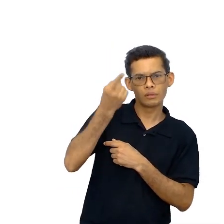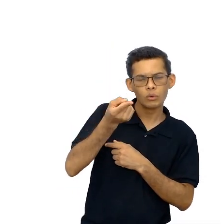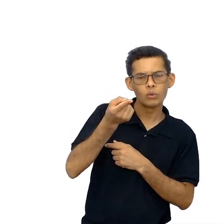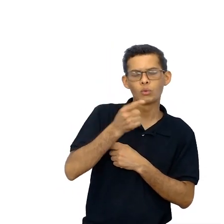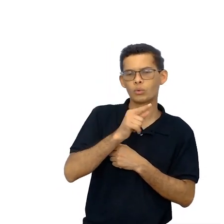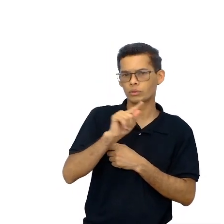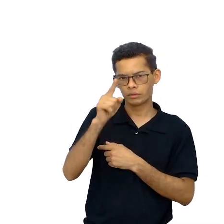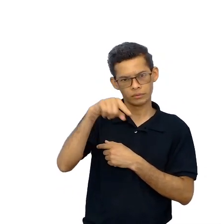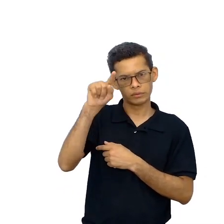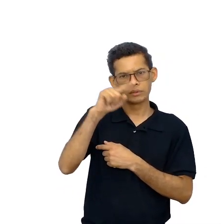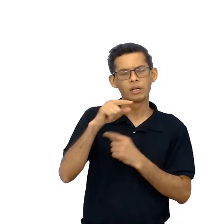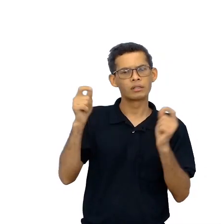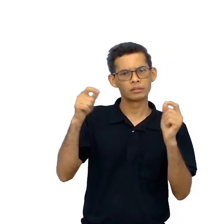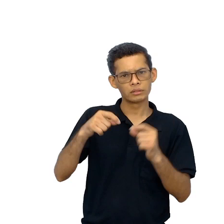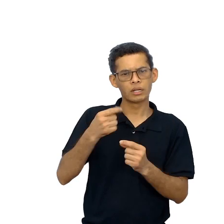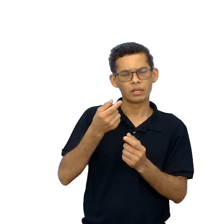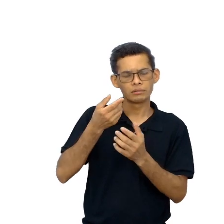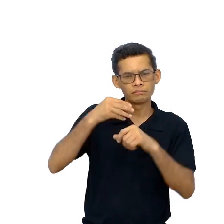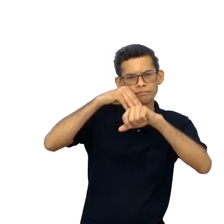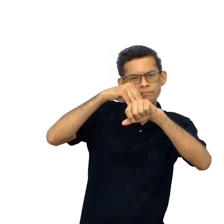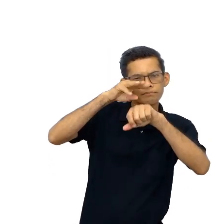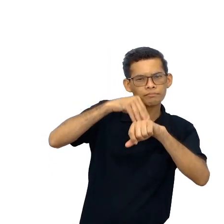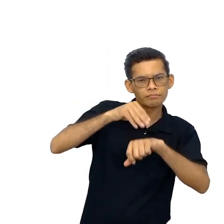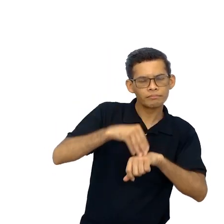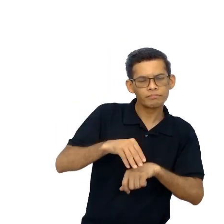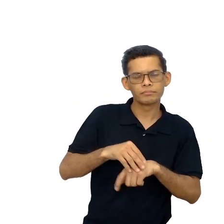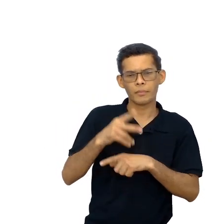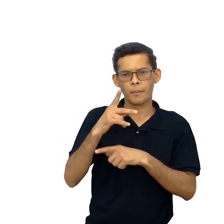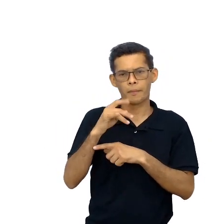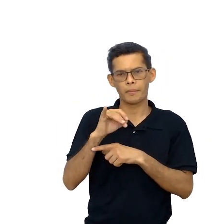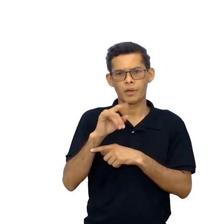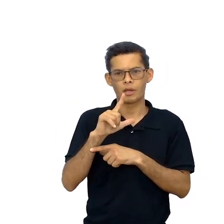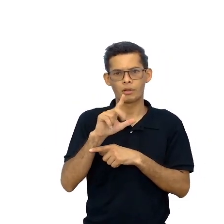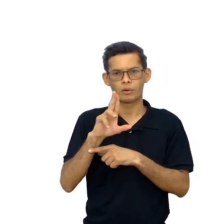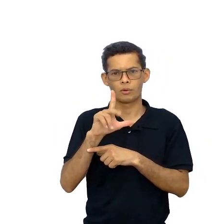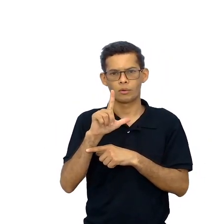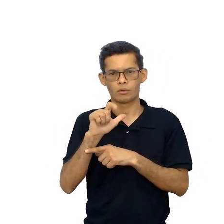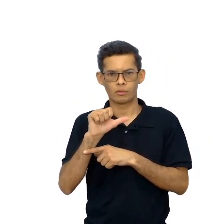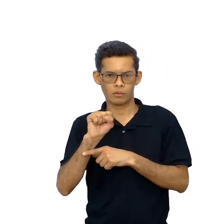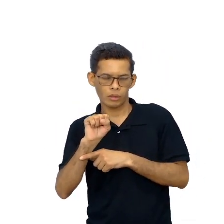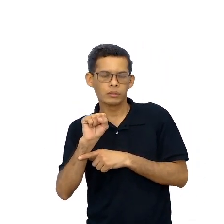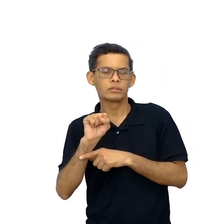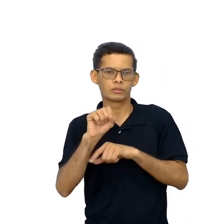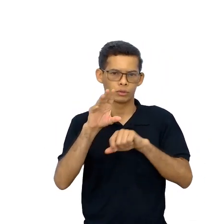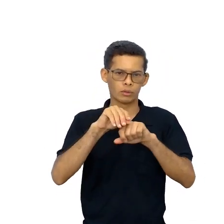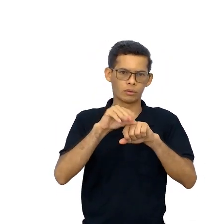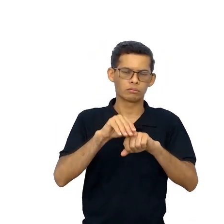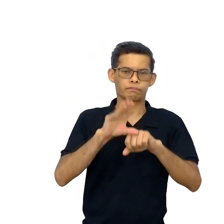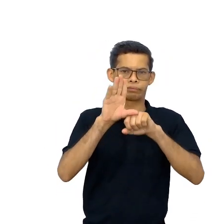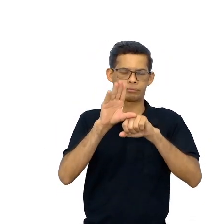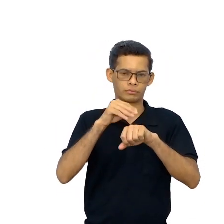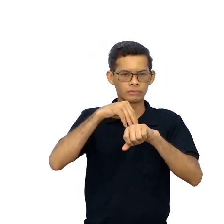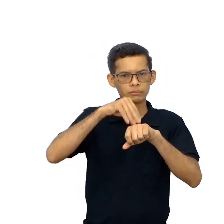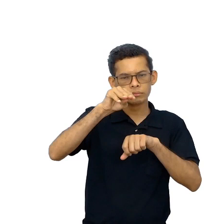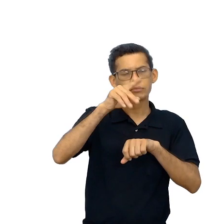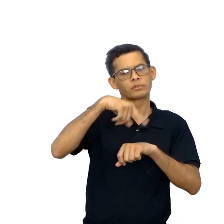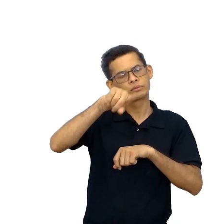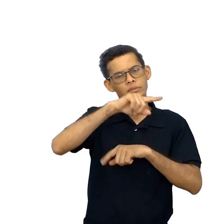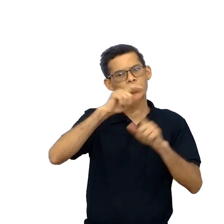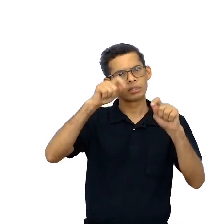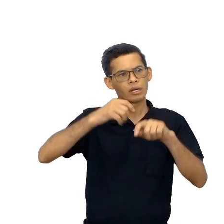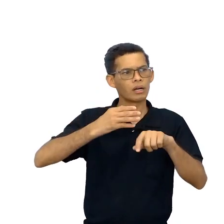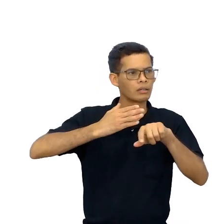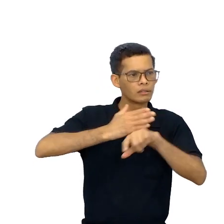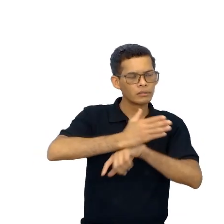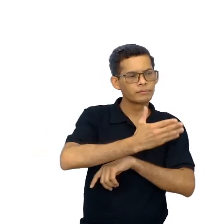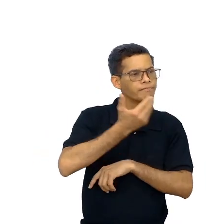vocês podem assistir às pílulas do conhecimento, de acordo com o ano que vocês ministram aula, sexto,